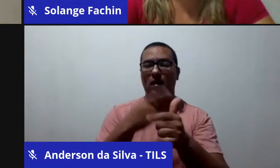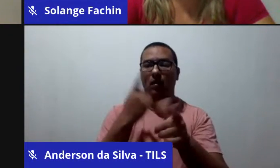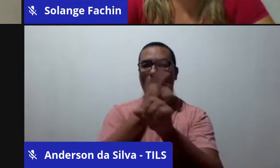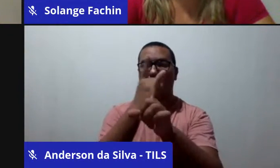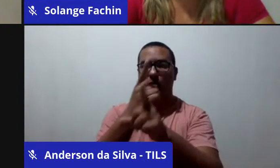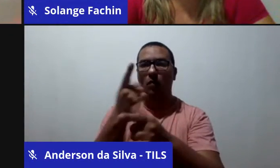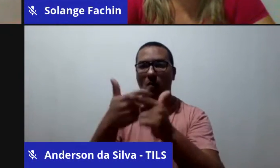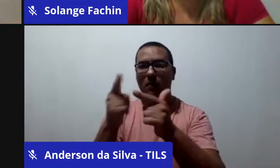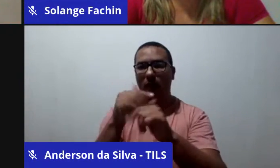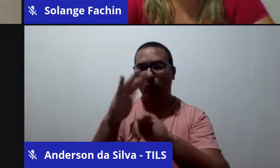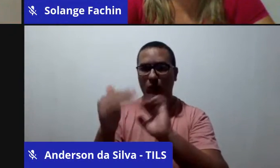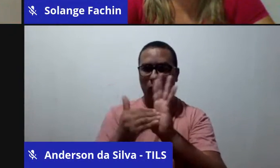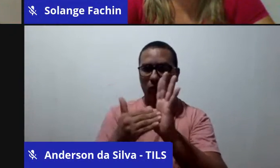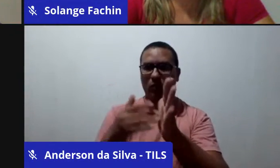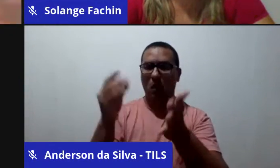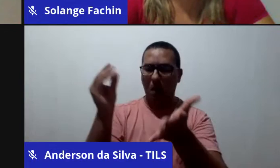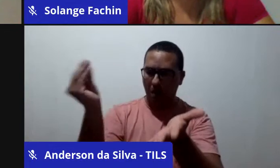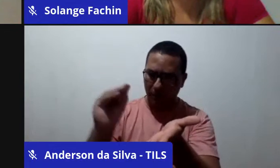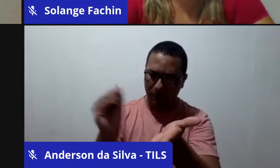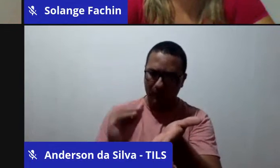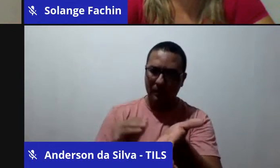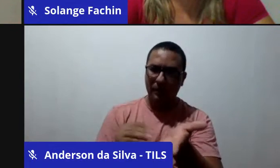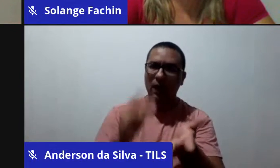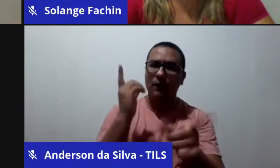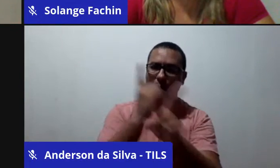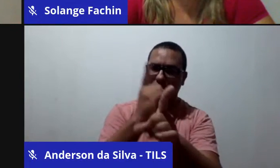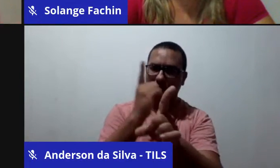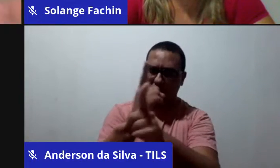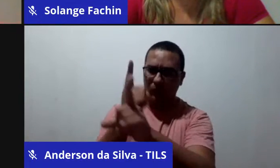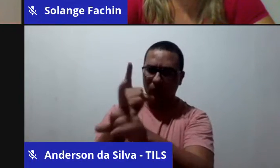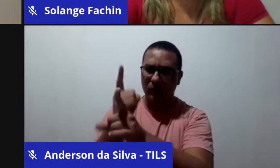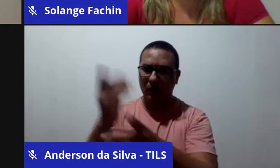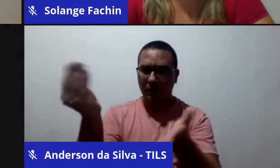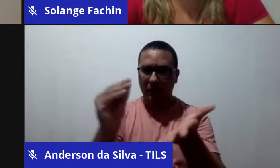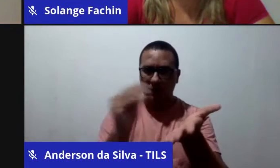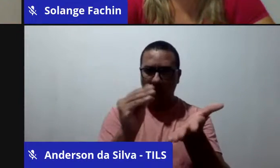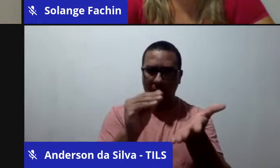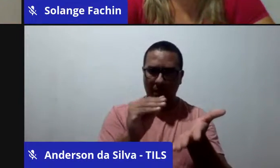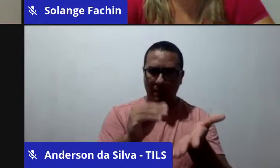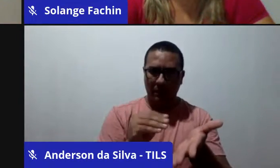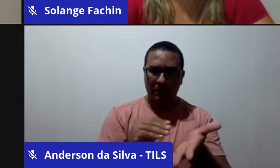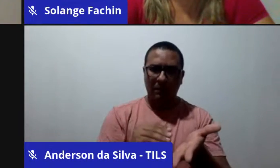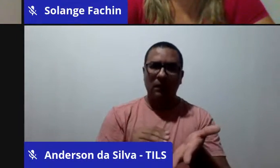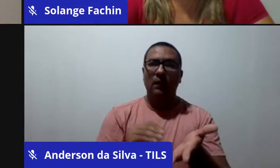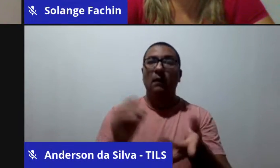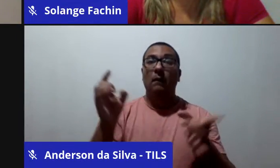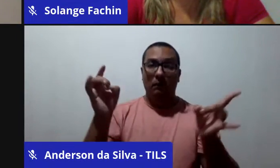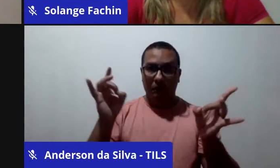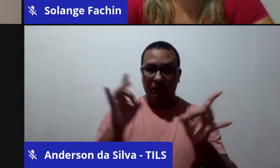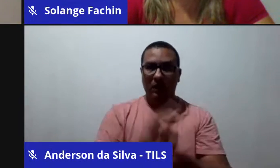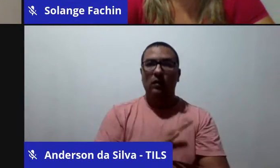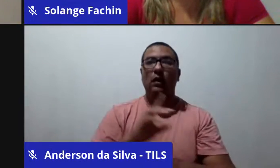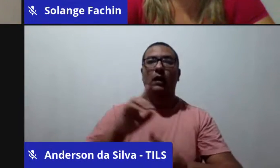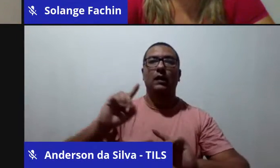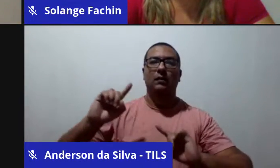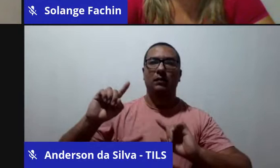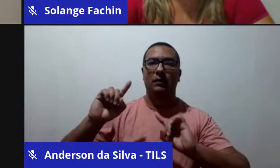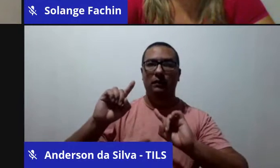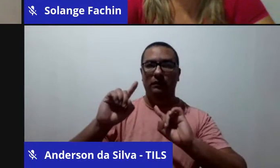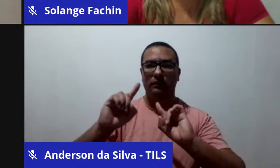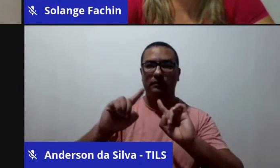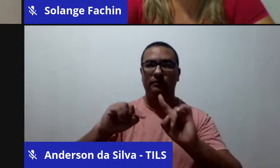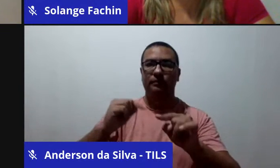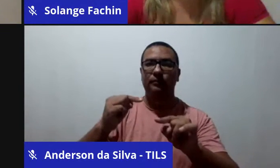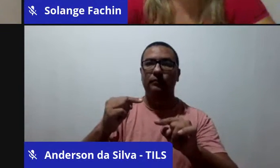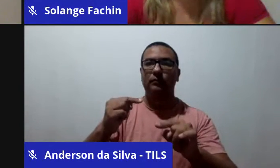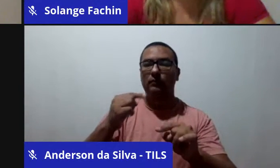problema. É definição de problema, identificar problema. Identificar problema. E aí, depois, de uma, isso